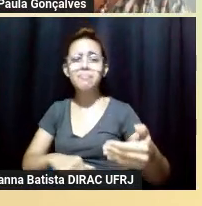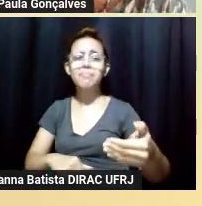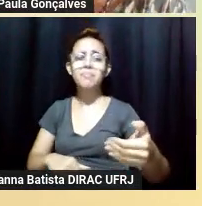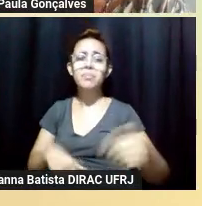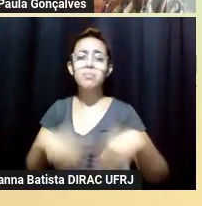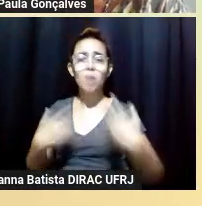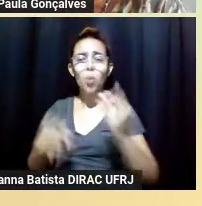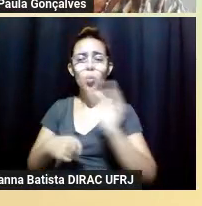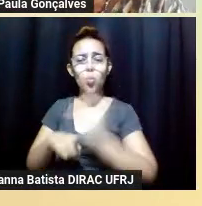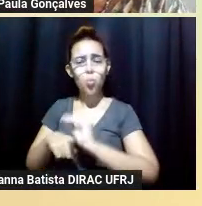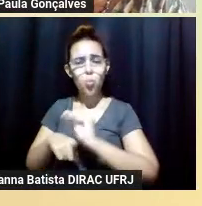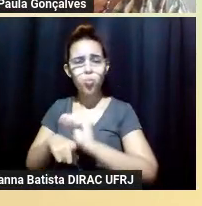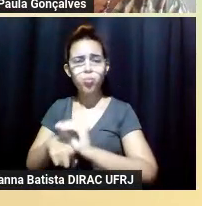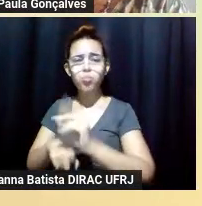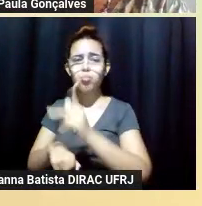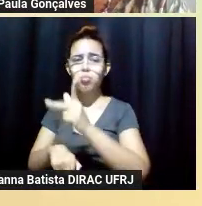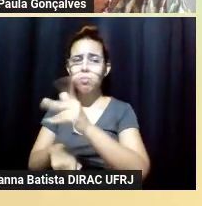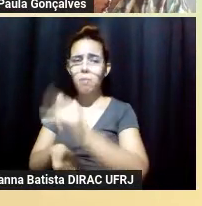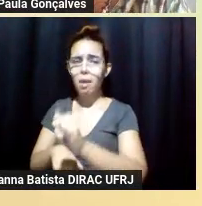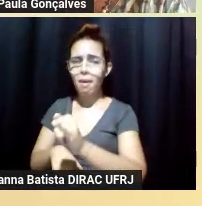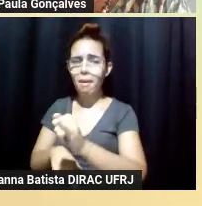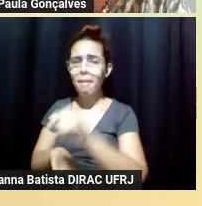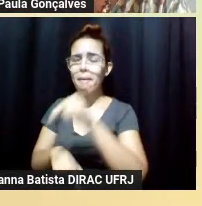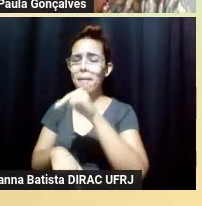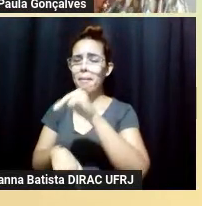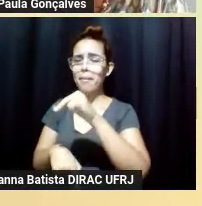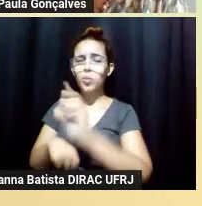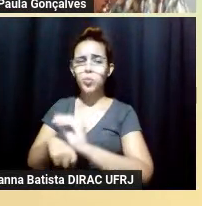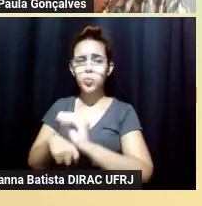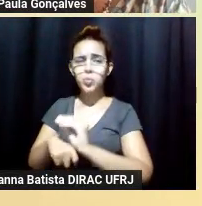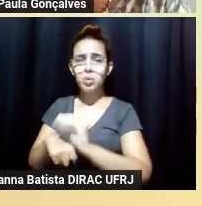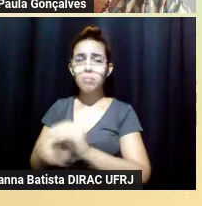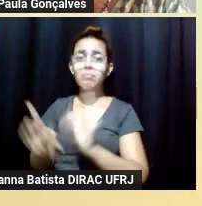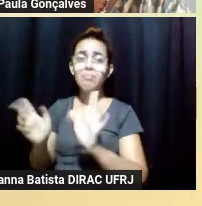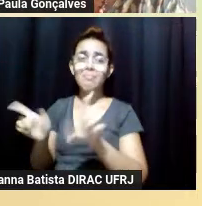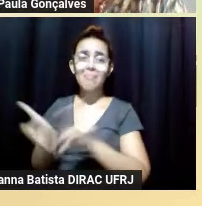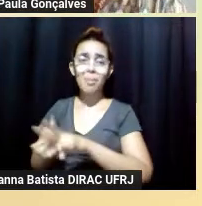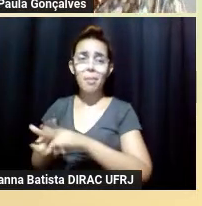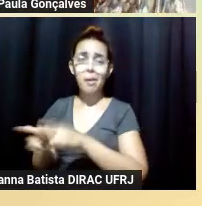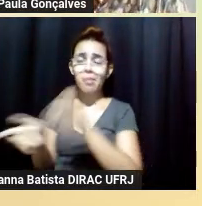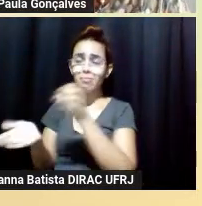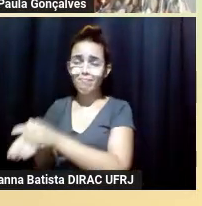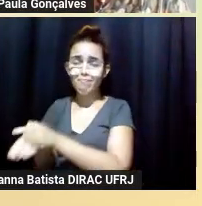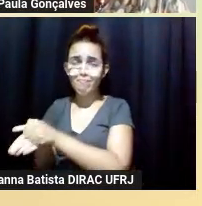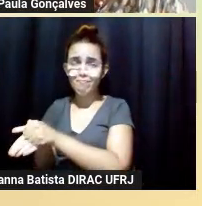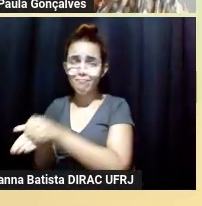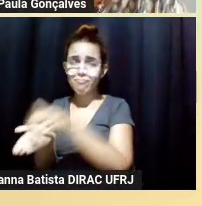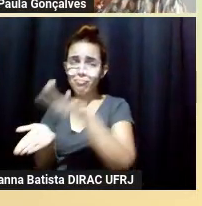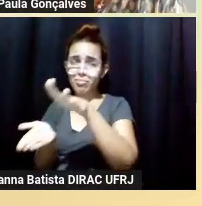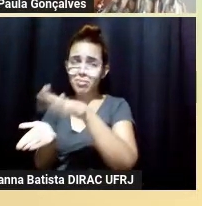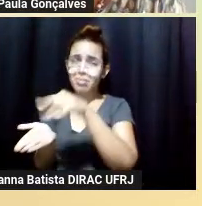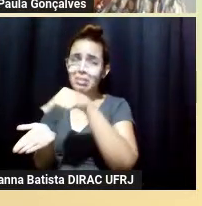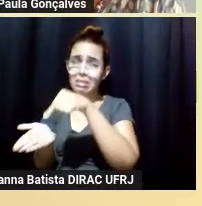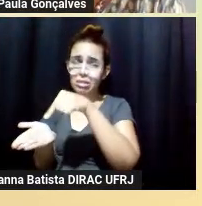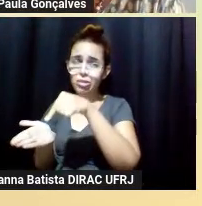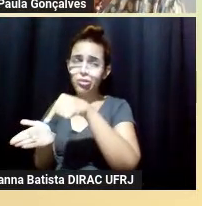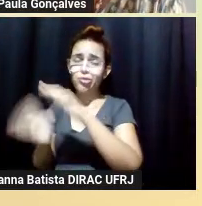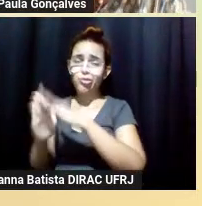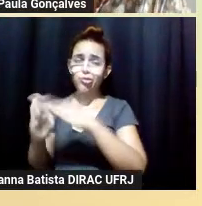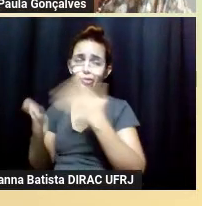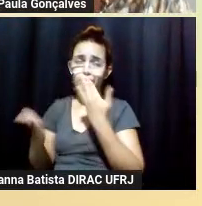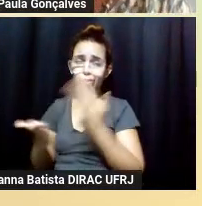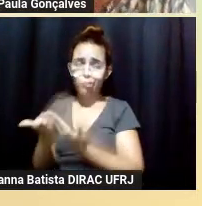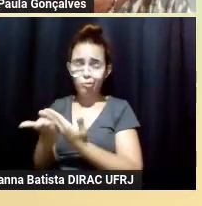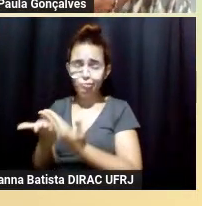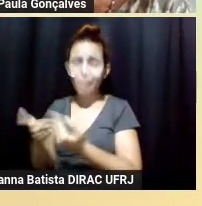fui desligada de uma escola importante, onde eu trabalhei 13 anos, que era a minha maior fonte de renda. E fiquei nesse cuidado com o meu pai,